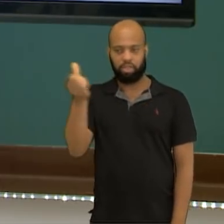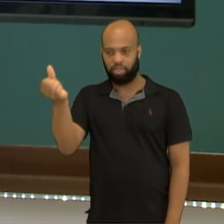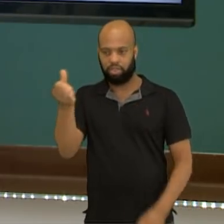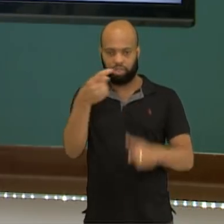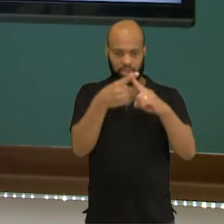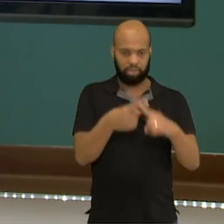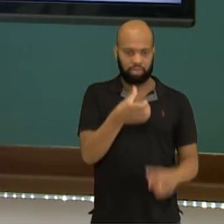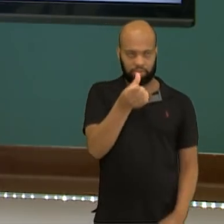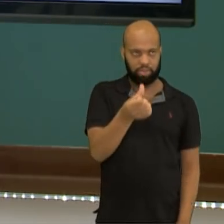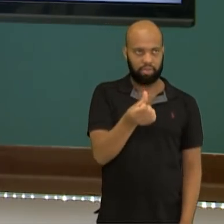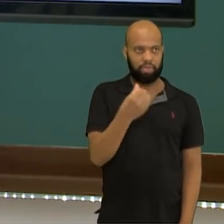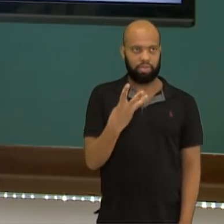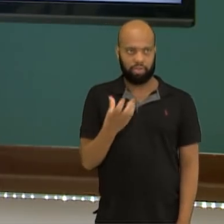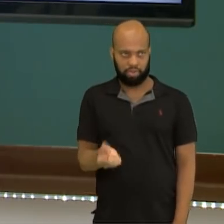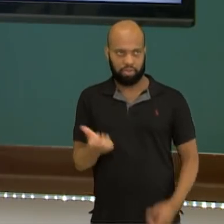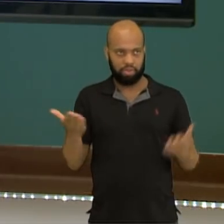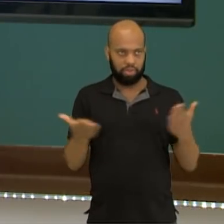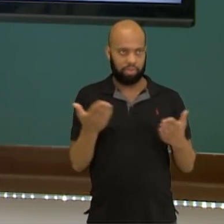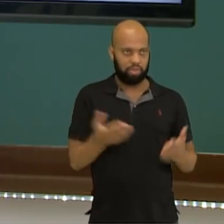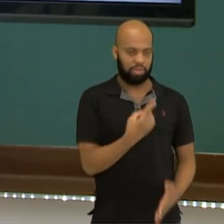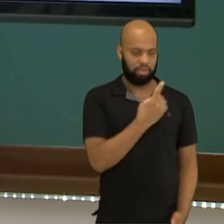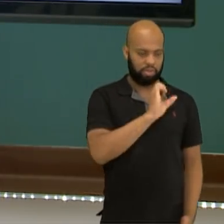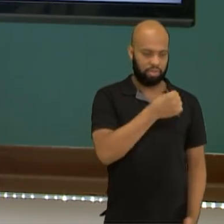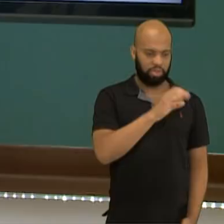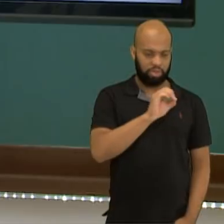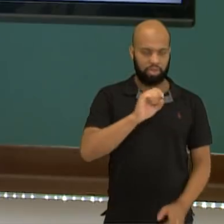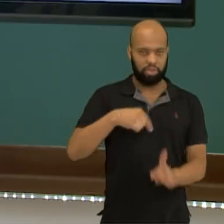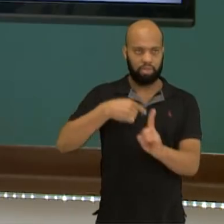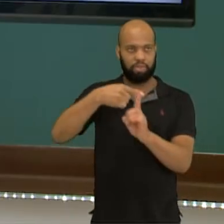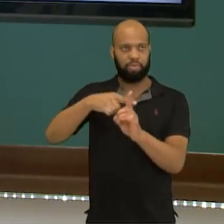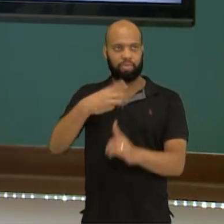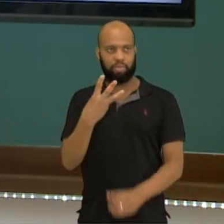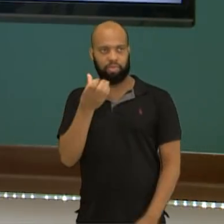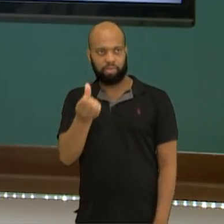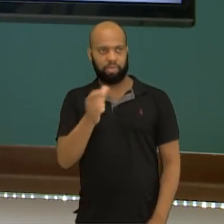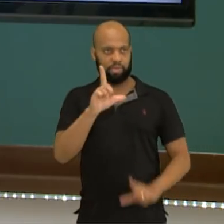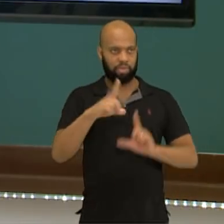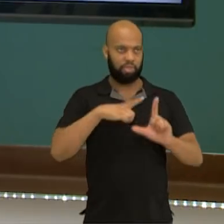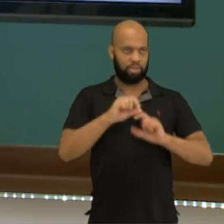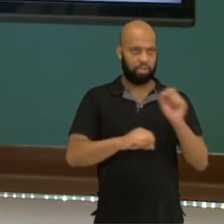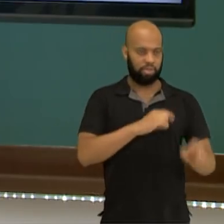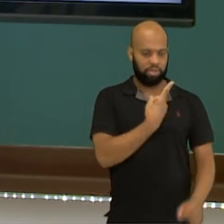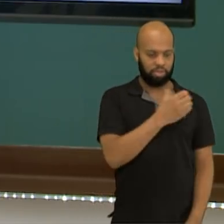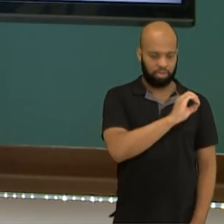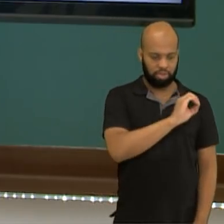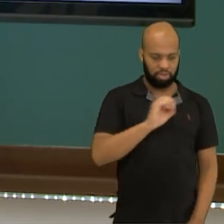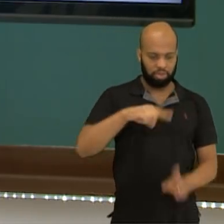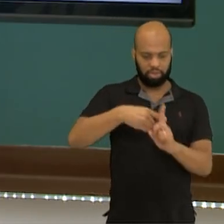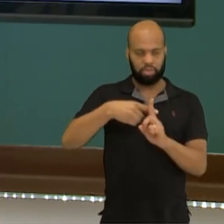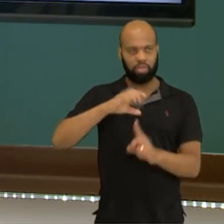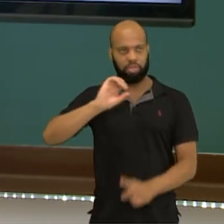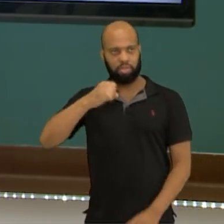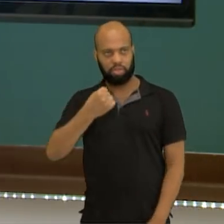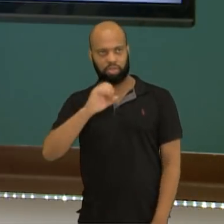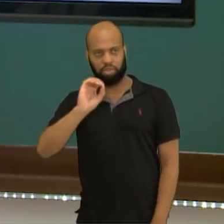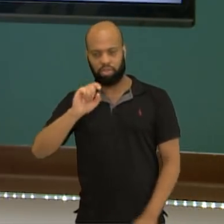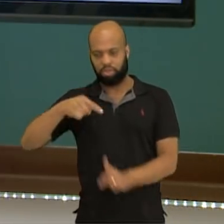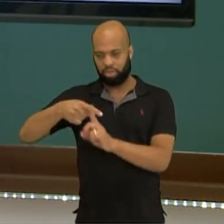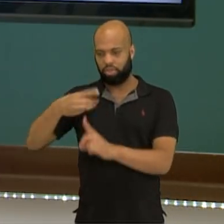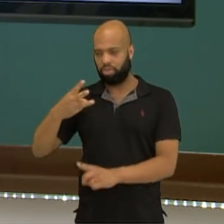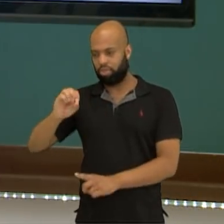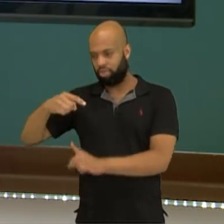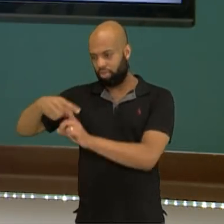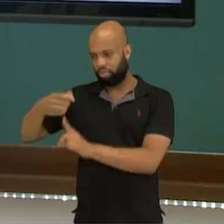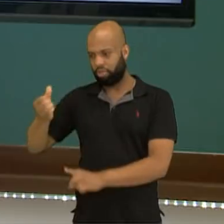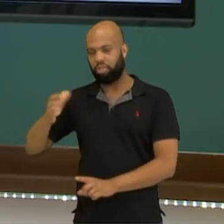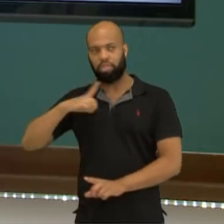36. 180 mais 36, eu posso pensar no 100 mais 80 mais 30 mais 6, que vai dar o quê?